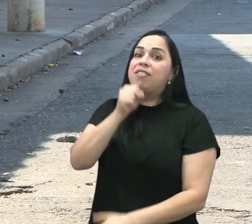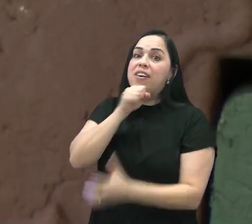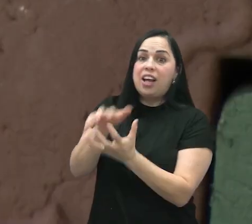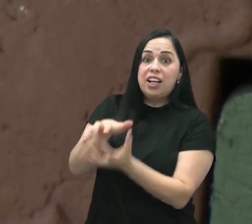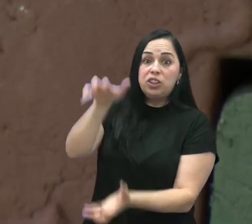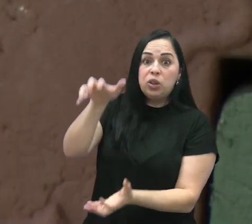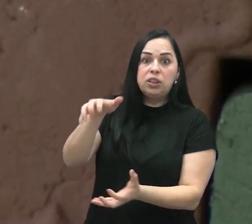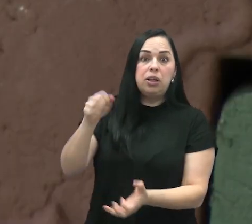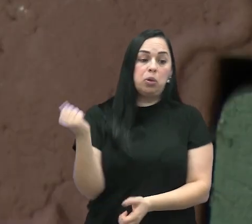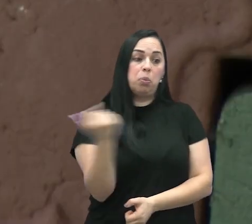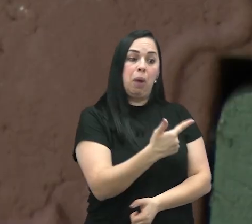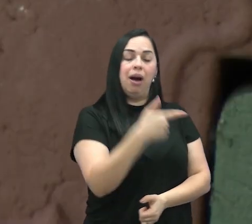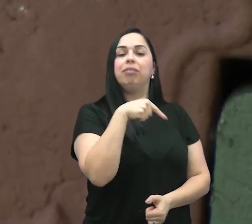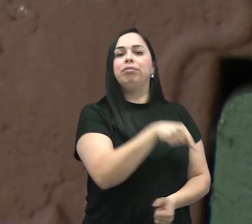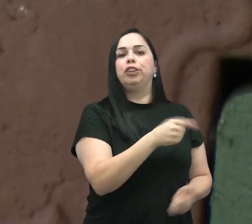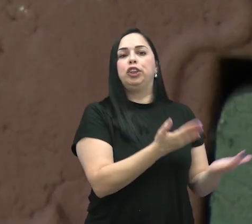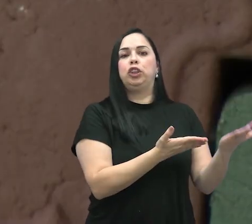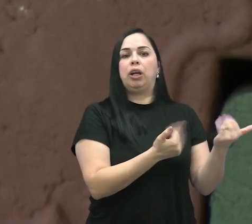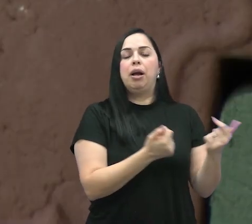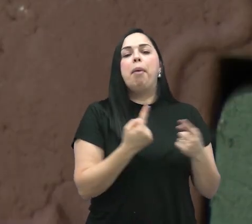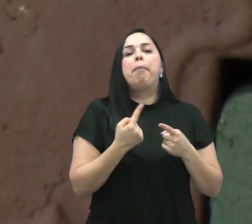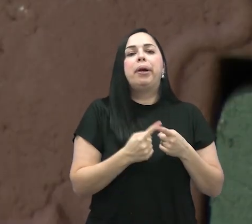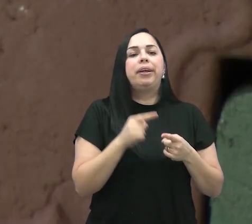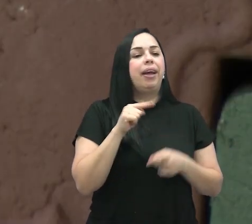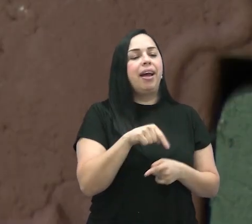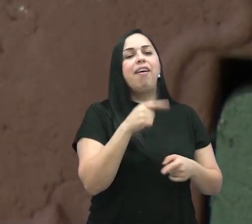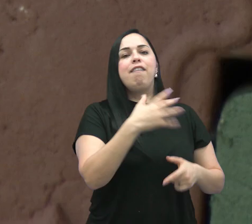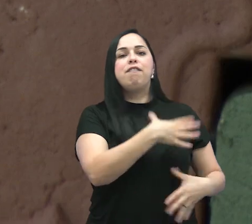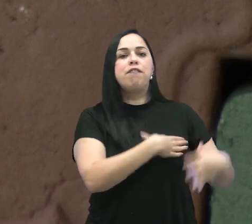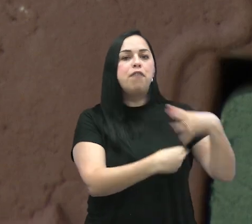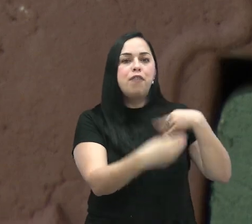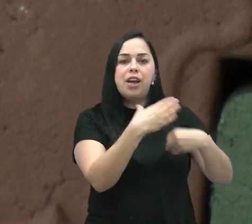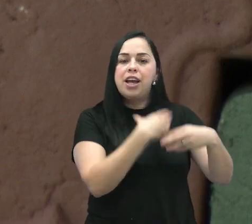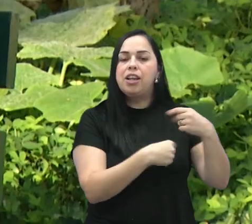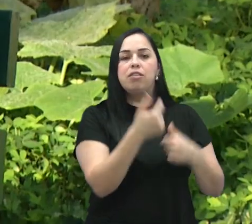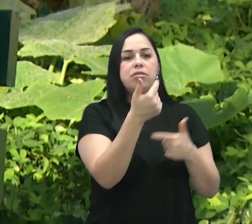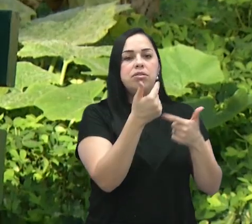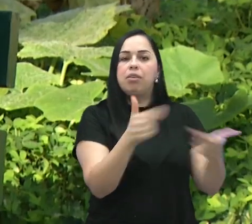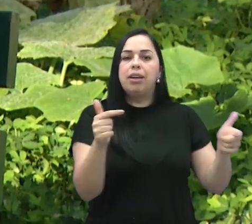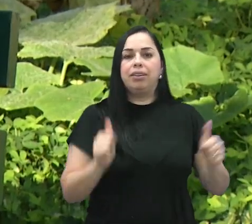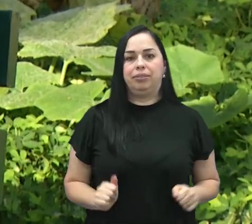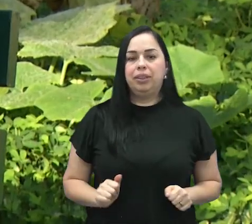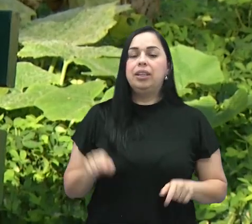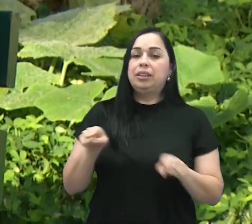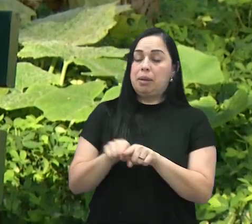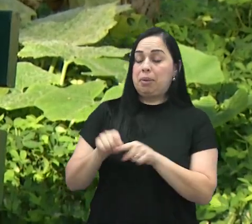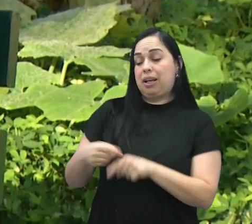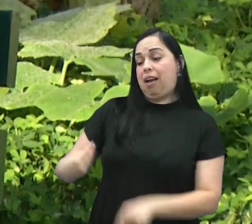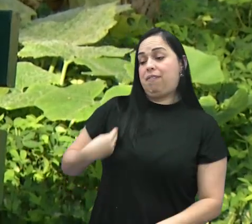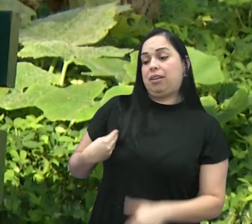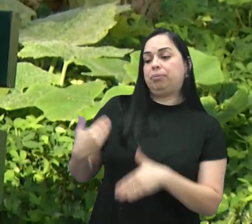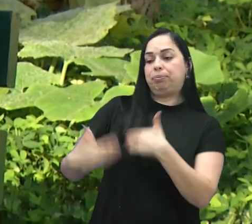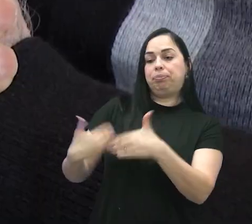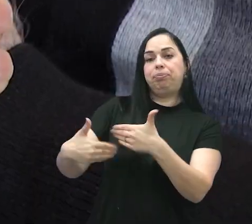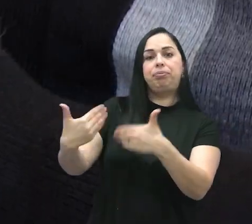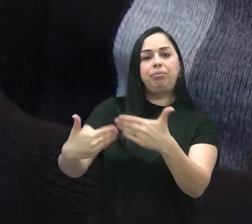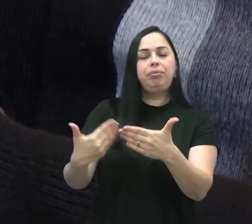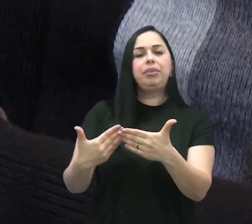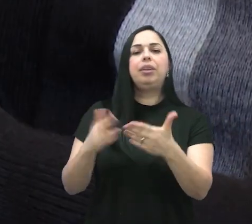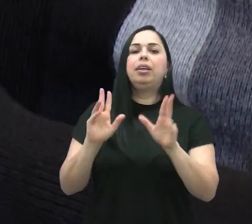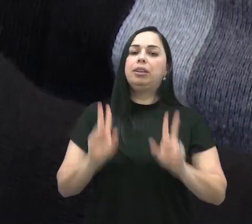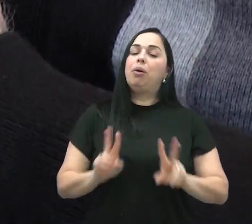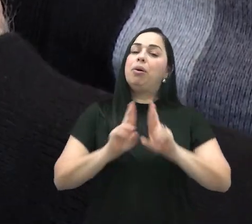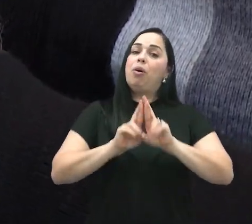Brasil. Entre as razões estão a diminuição da taxa de fecundidade e o aumento da expectativa de vida.